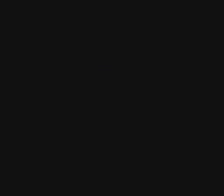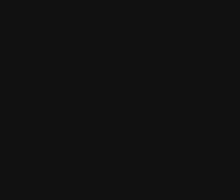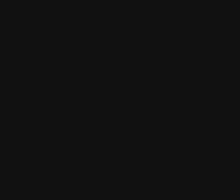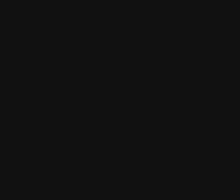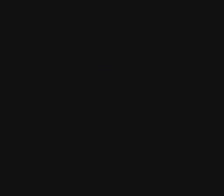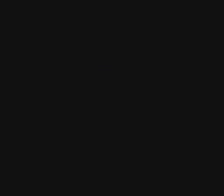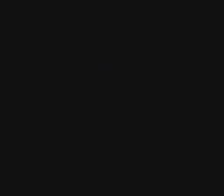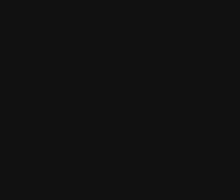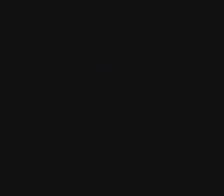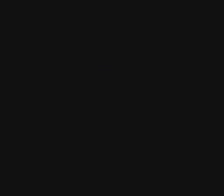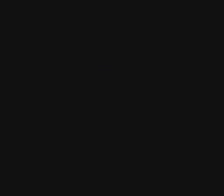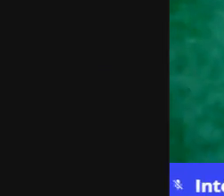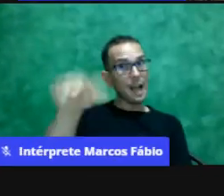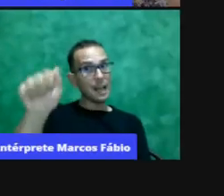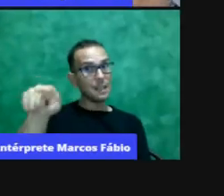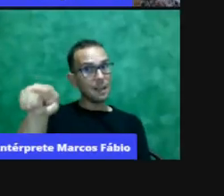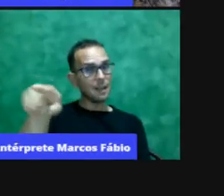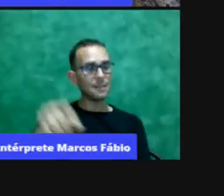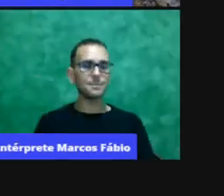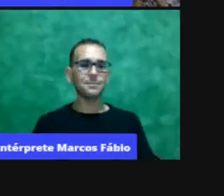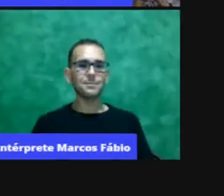Ana.